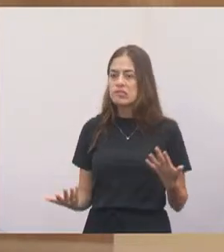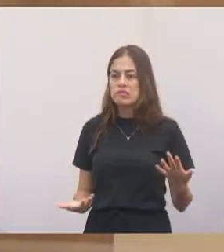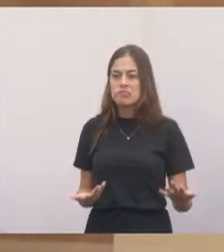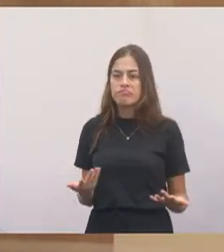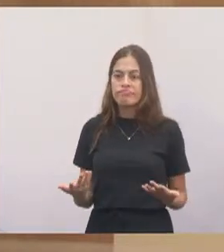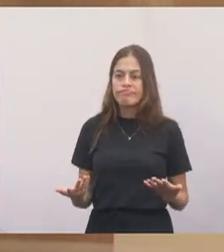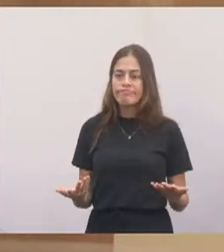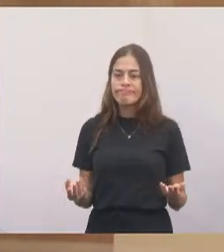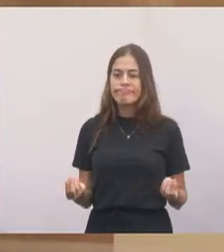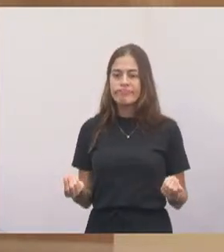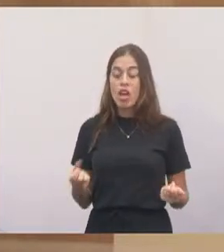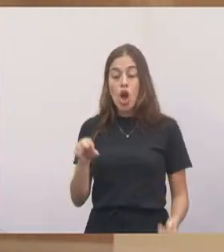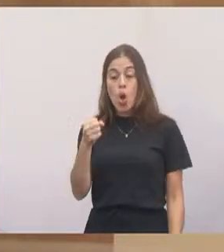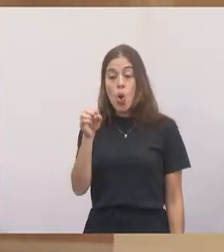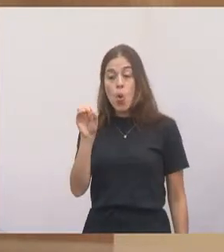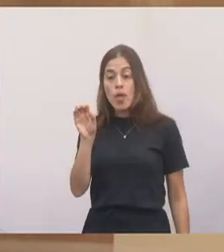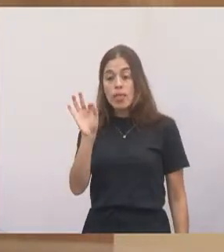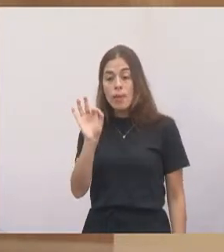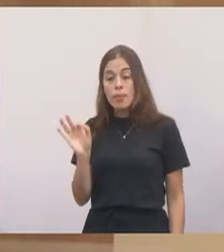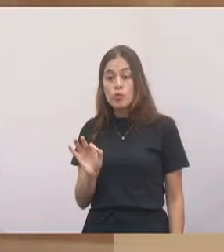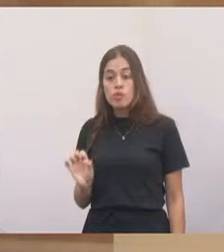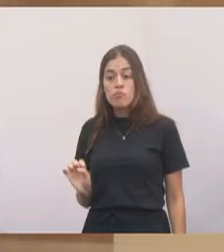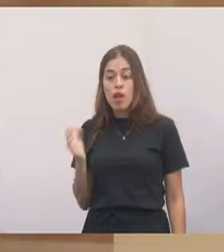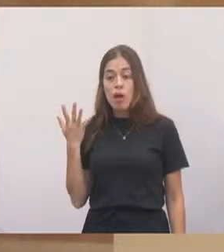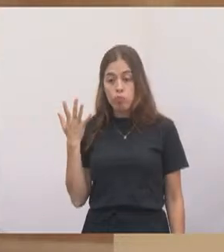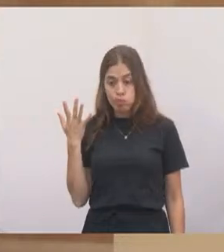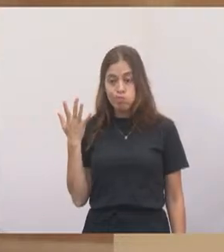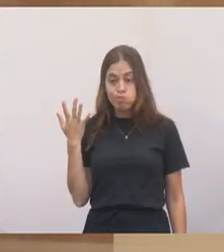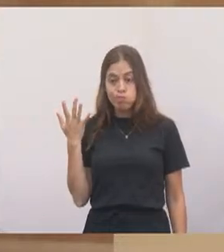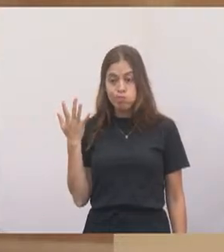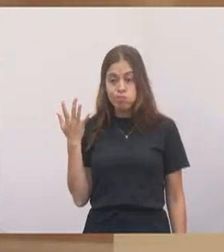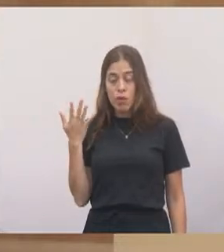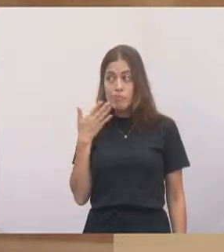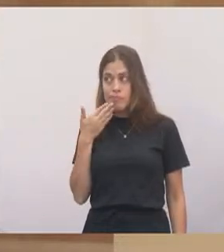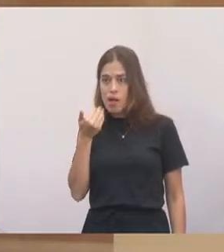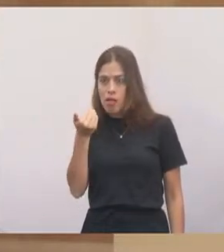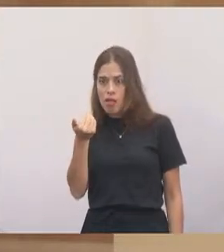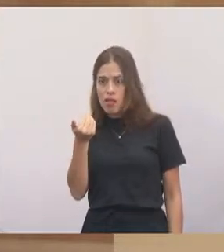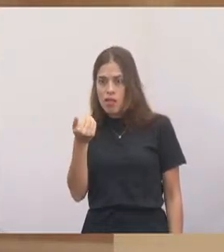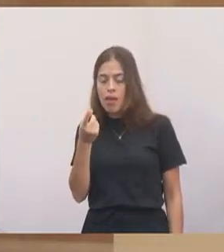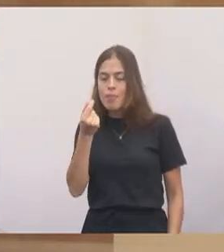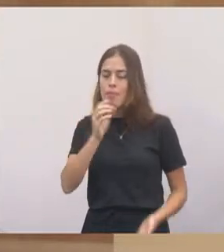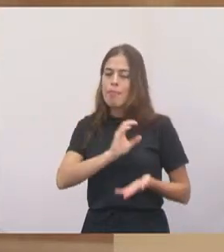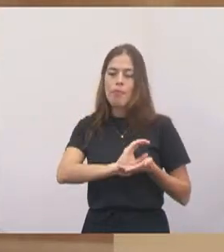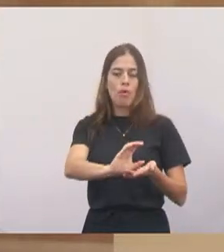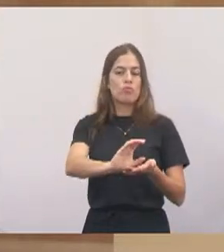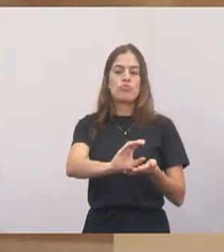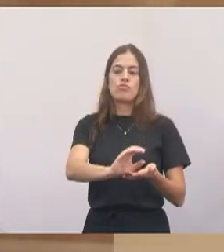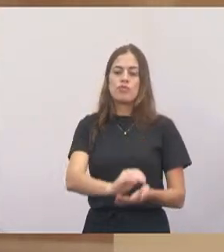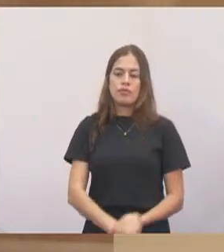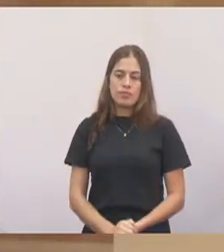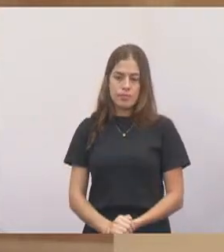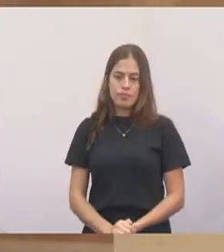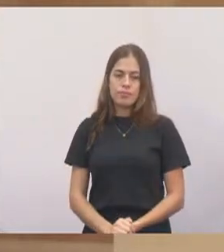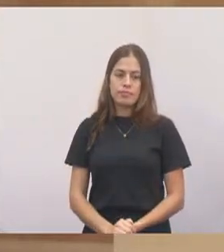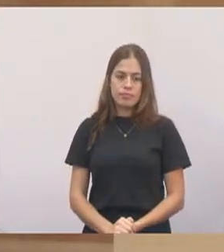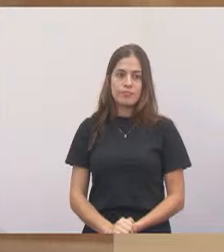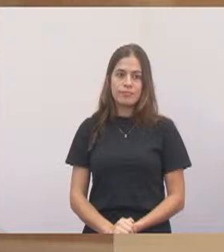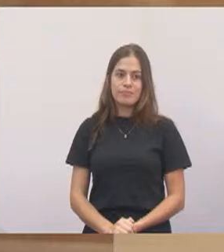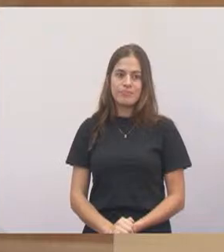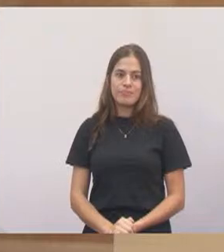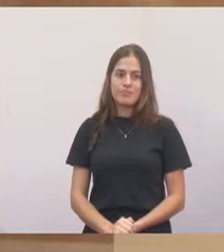digamos assim, 80% dos acontecimentos, né, das melhorias foram através de emenda impositiva, né?